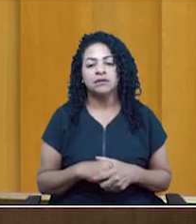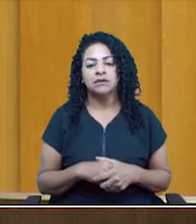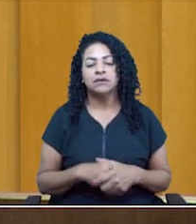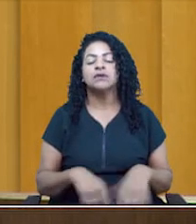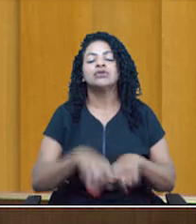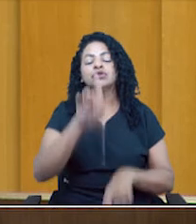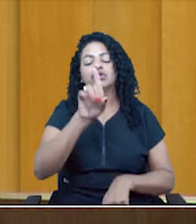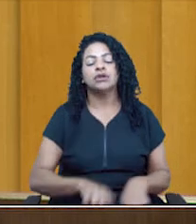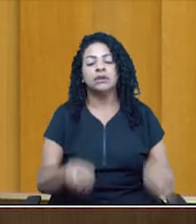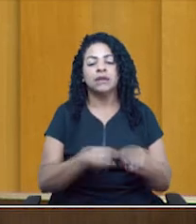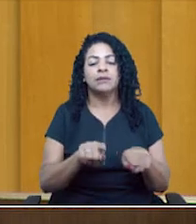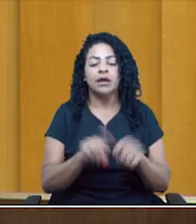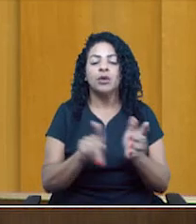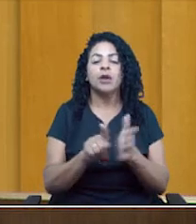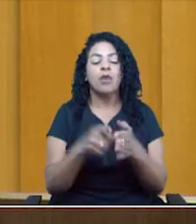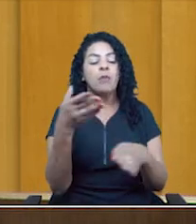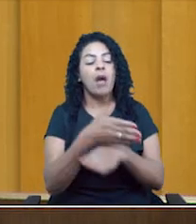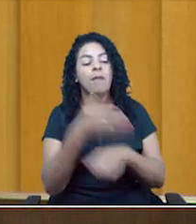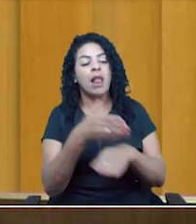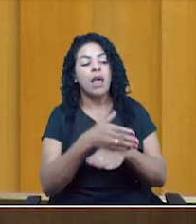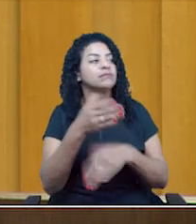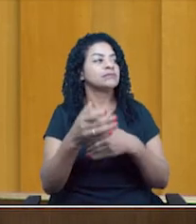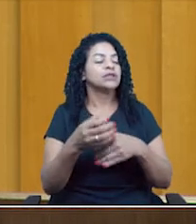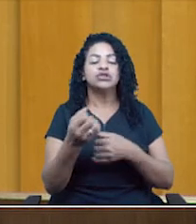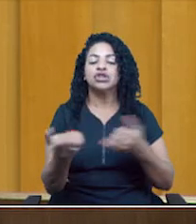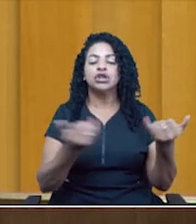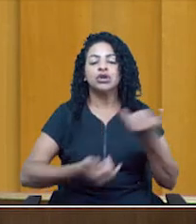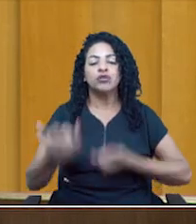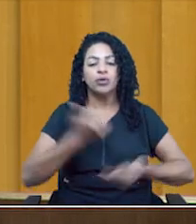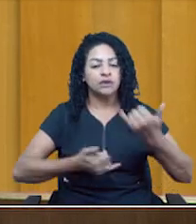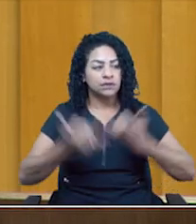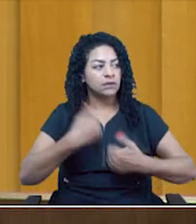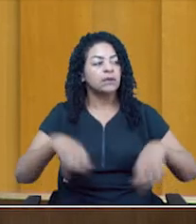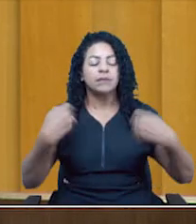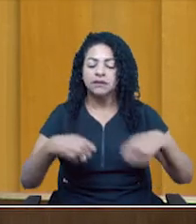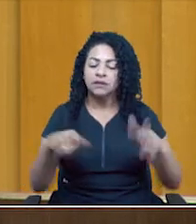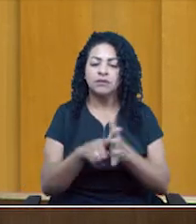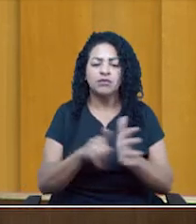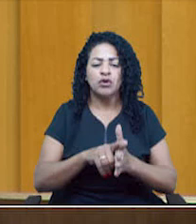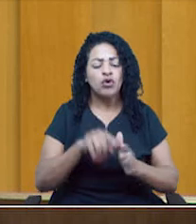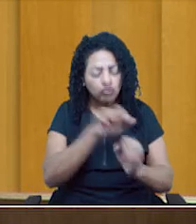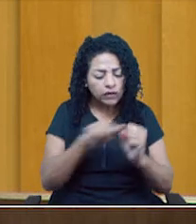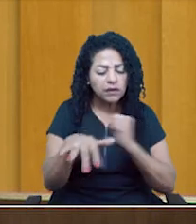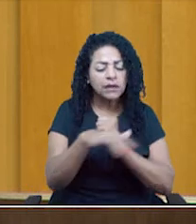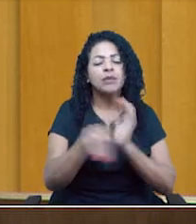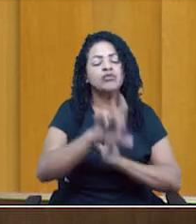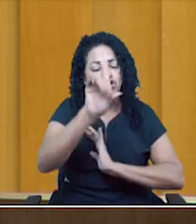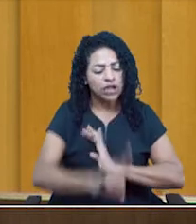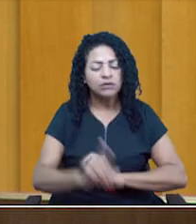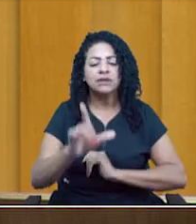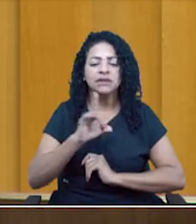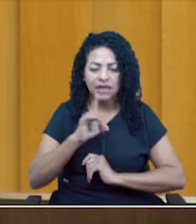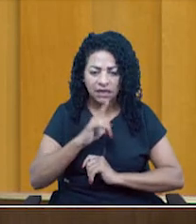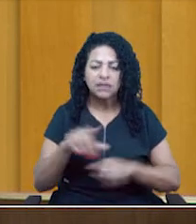direito de acesso à informação. A sociedade tem esse direito. Disseminar informações corretas